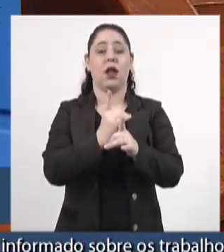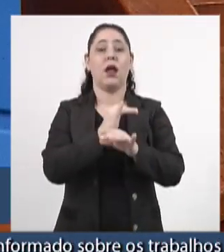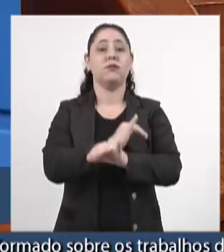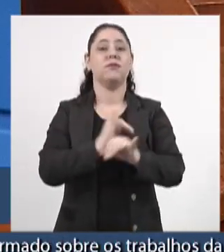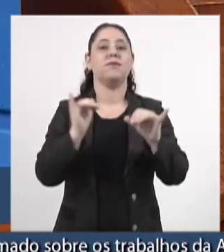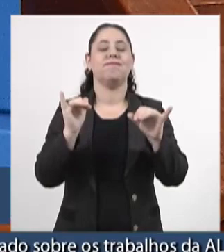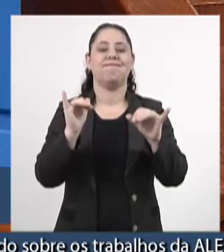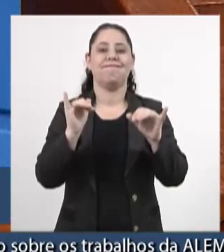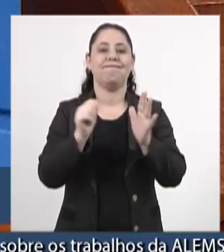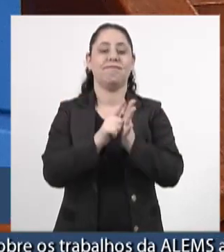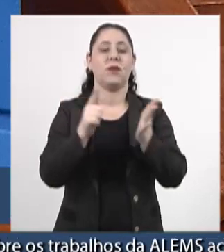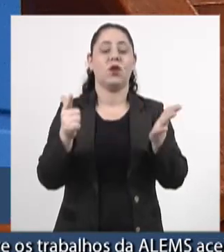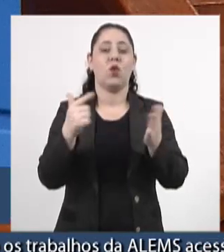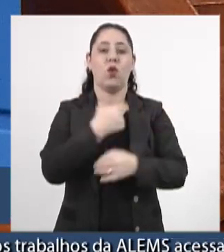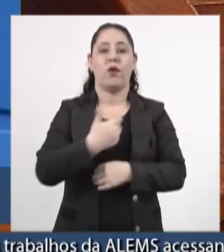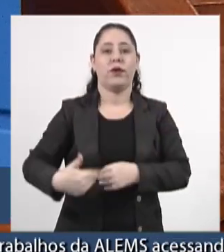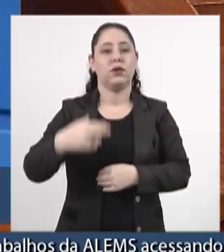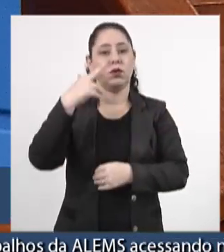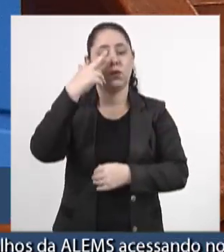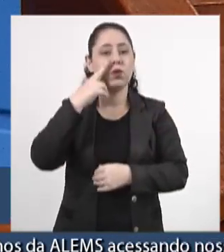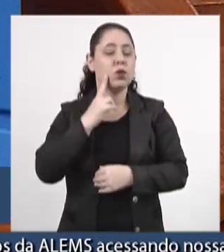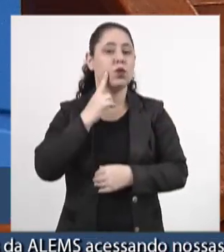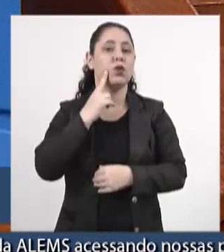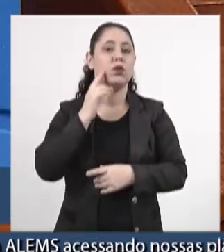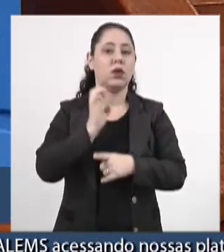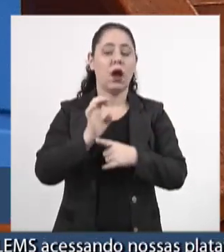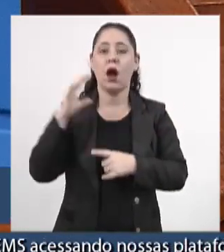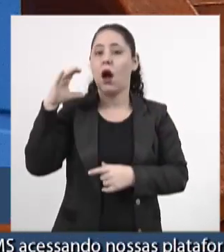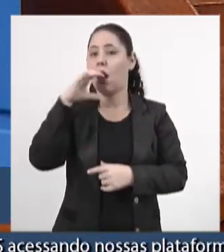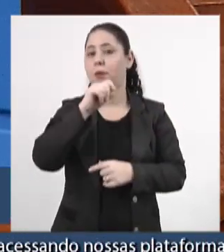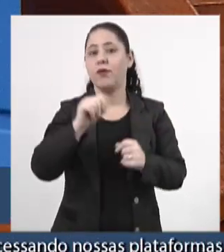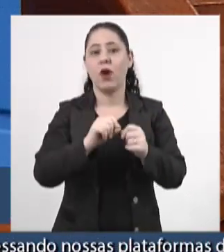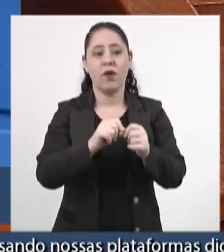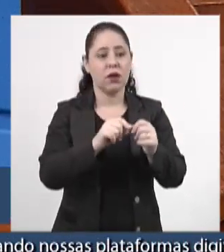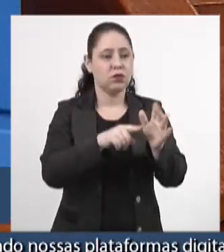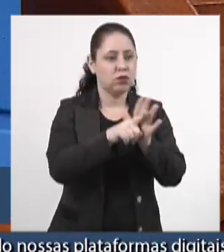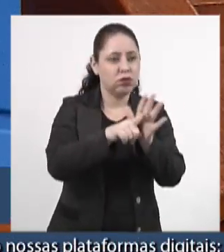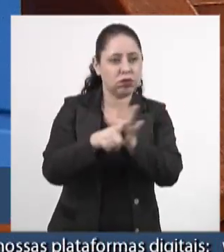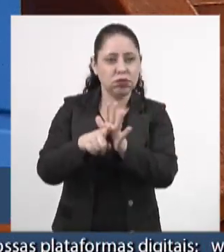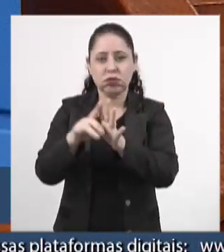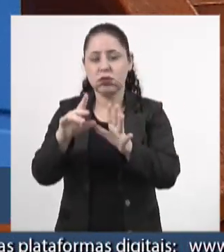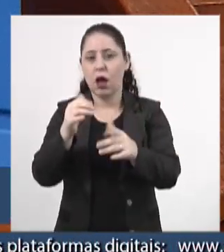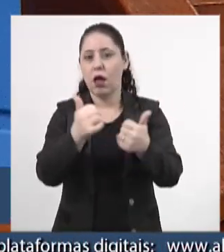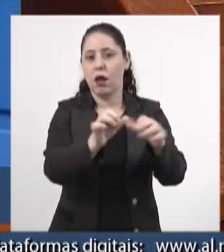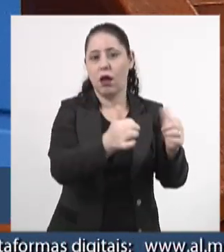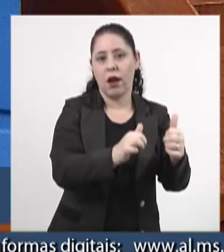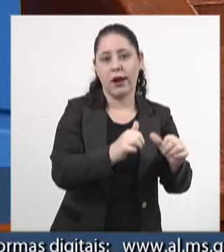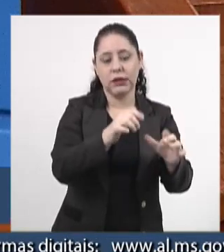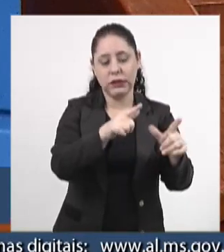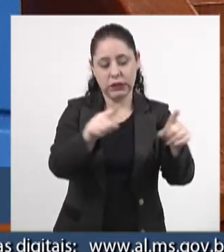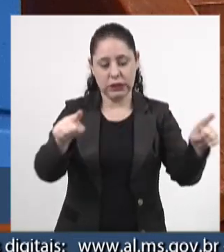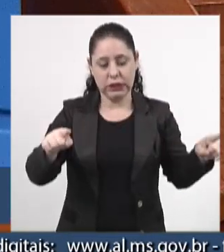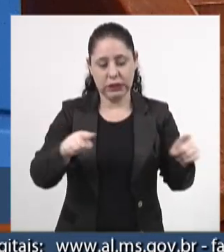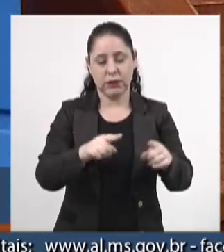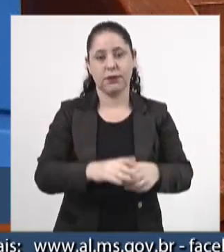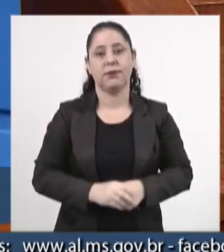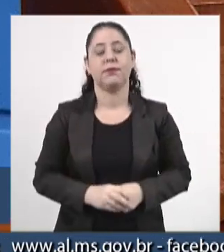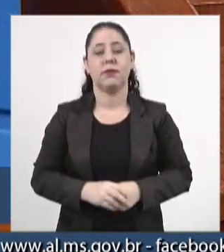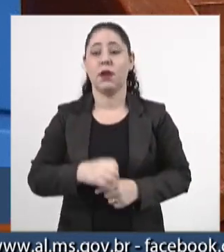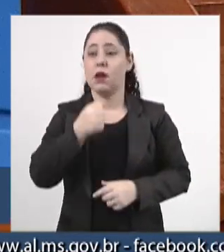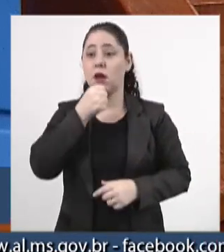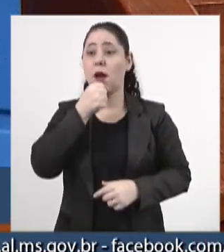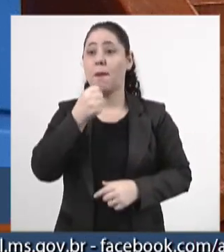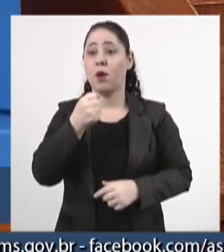Estado agiu com rapidez e foi feito um levantamento naquela área. As